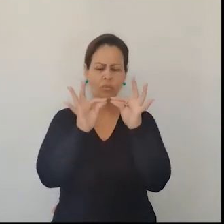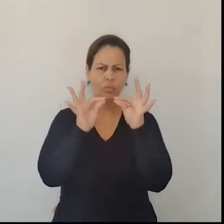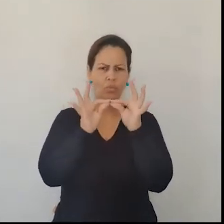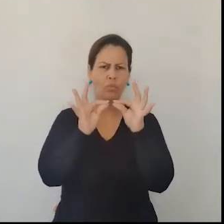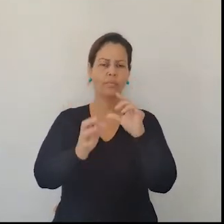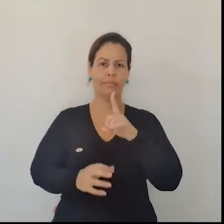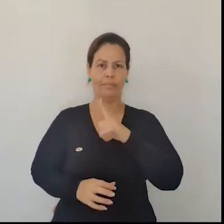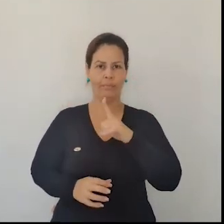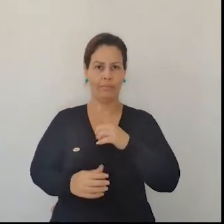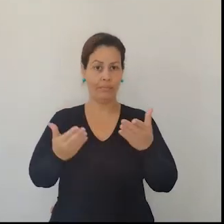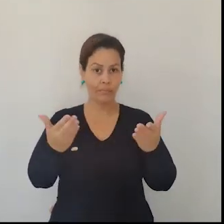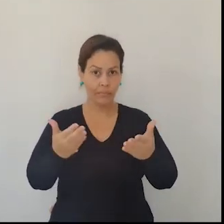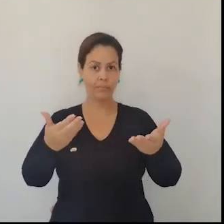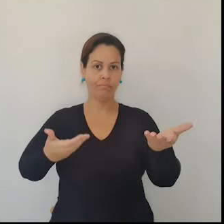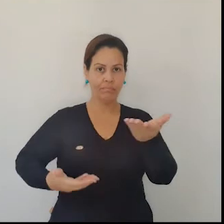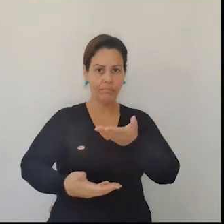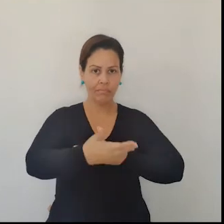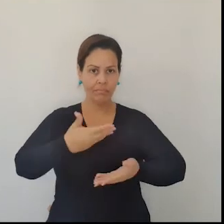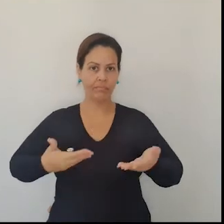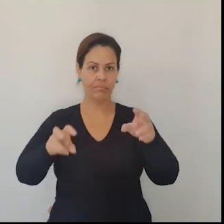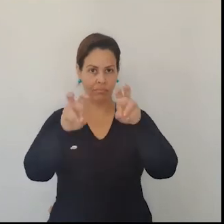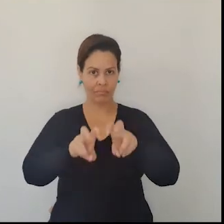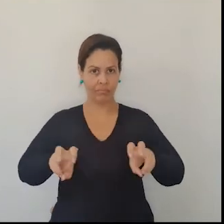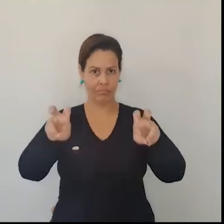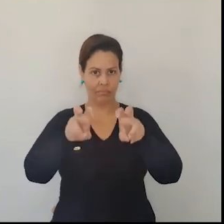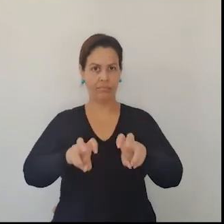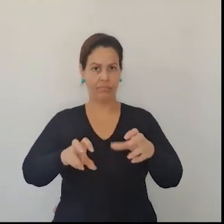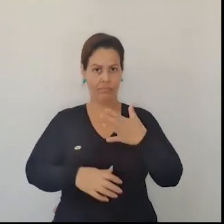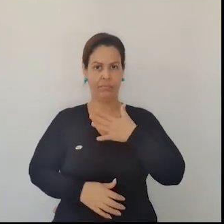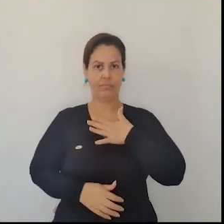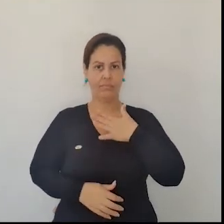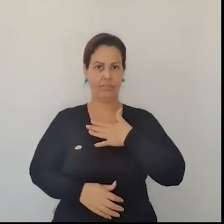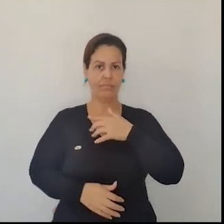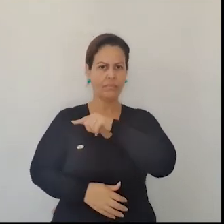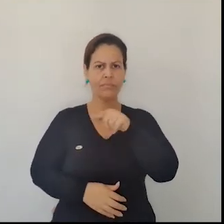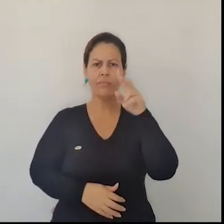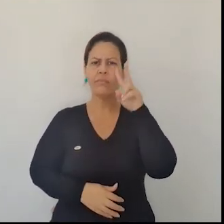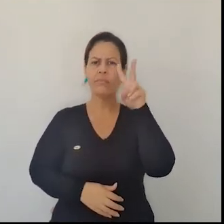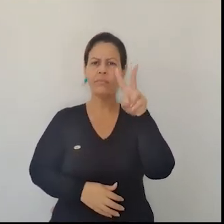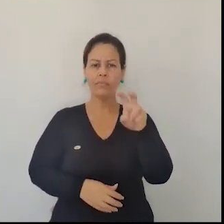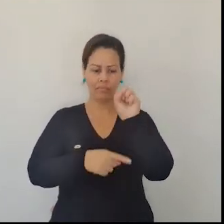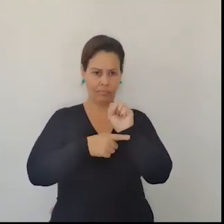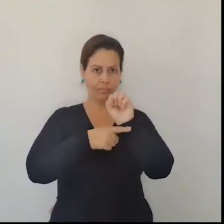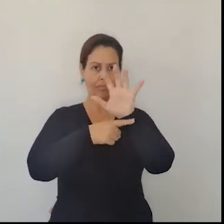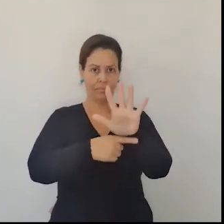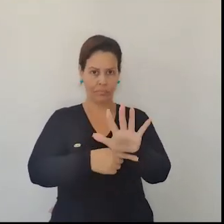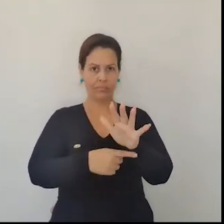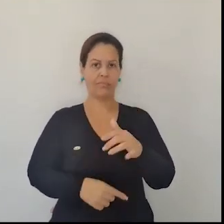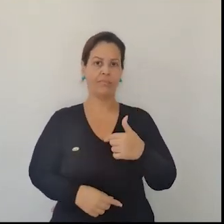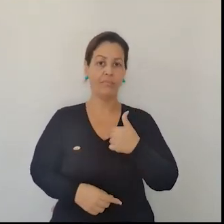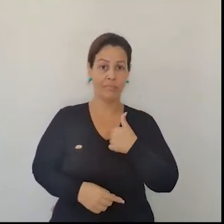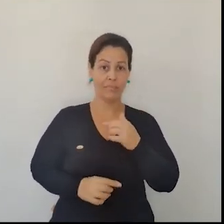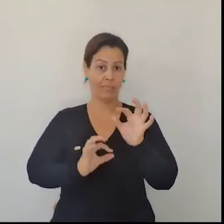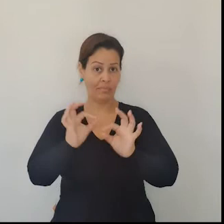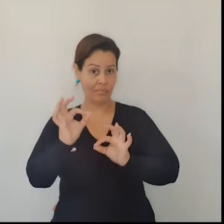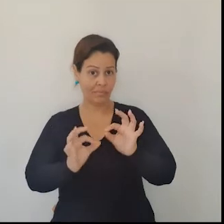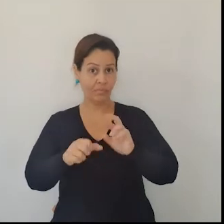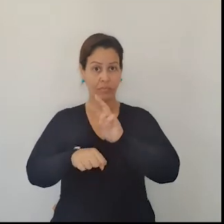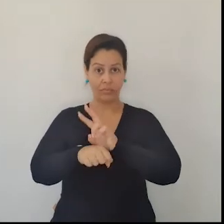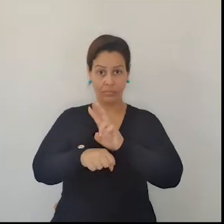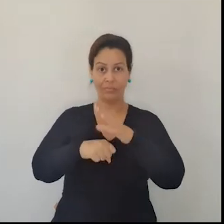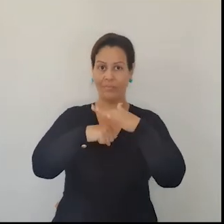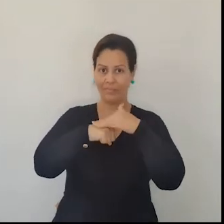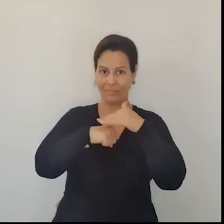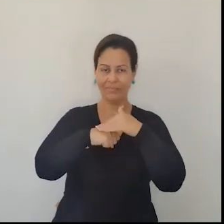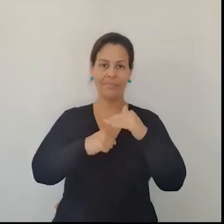menor partícula existente. Então, eu vou compartilhar com vocês a minha tela, para que a gente possa visualizar os slides que eu